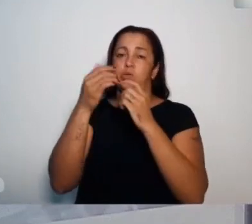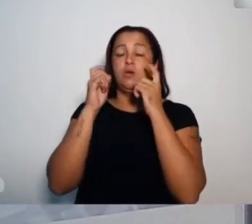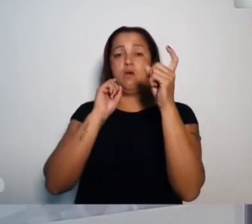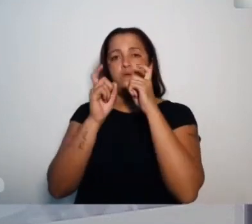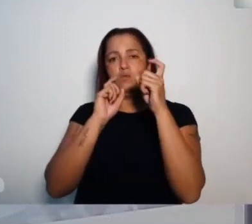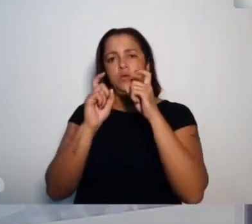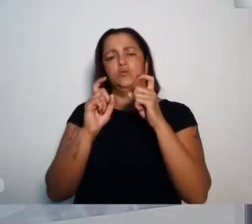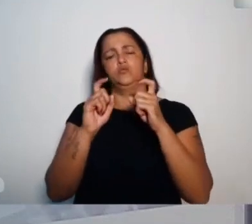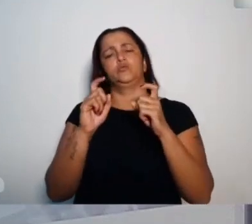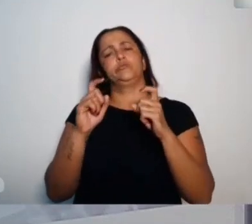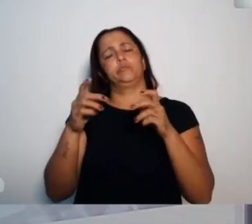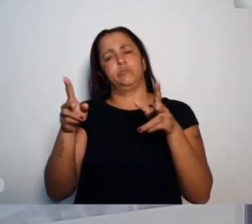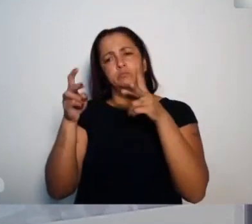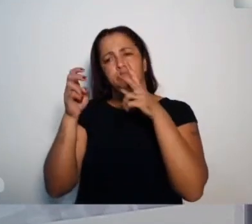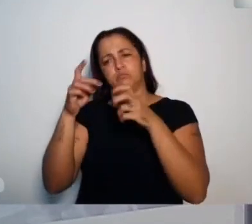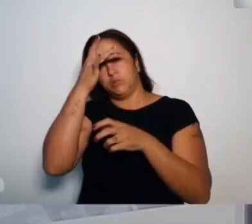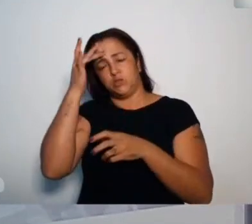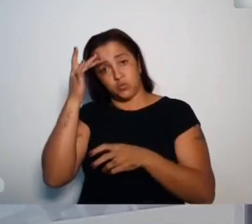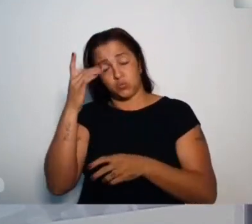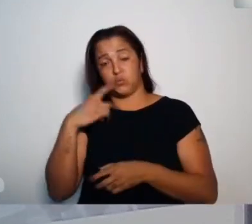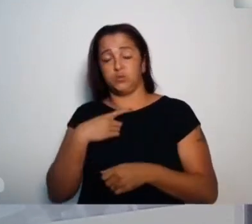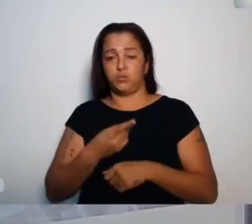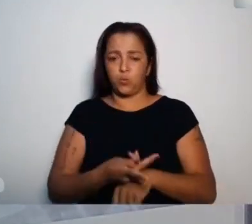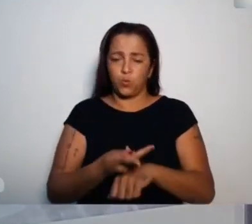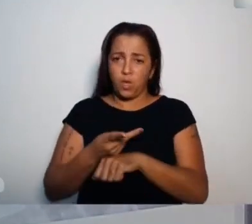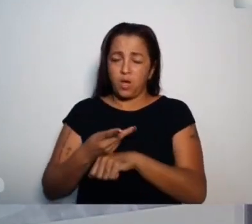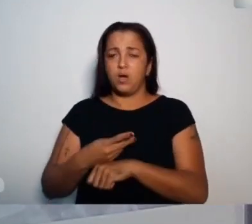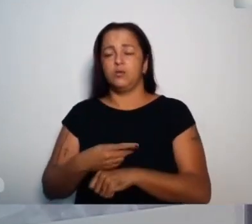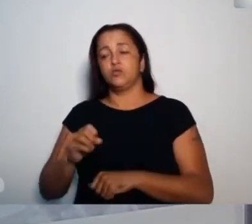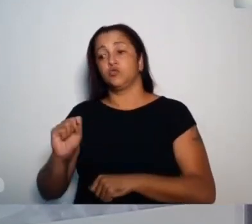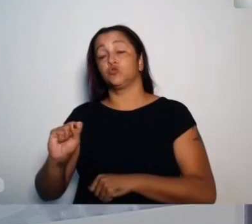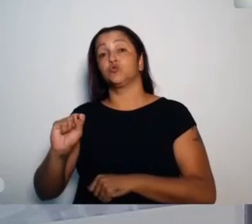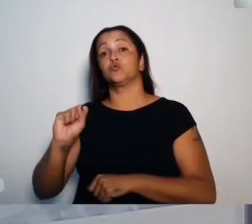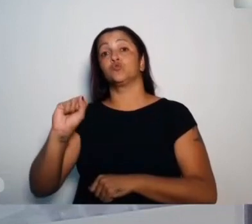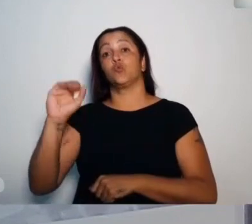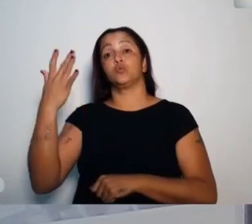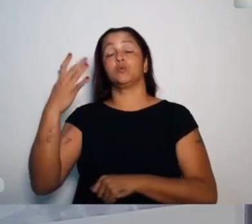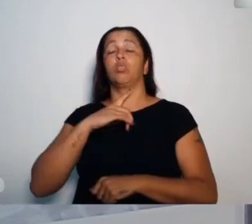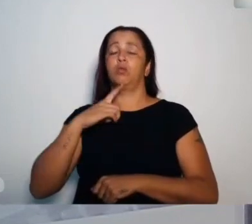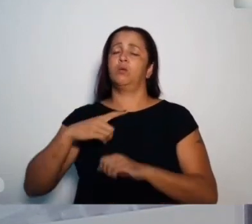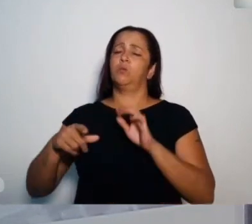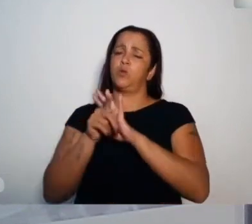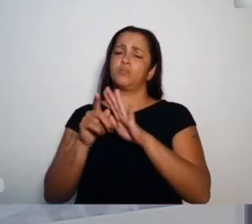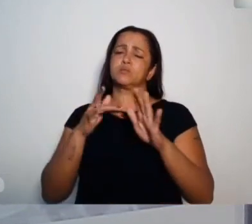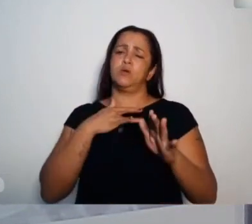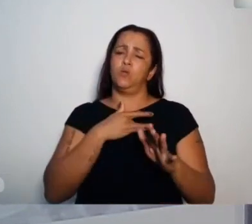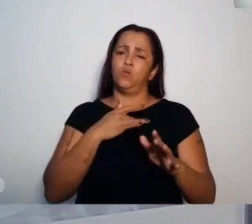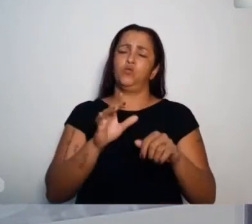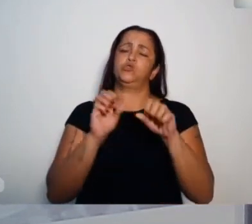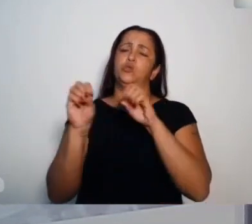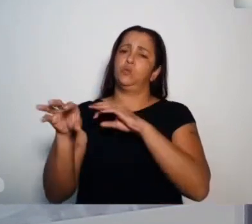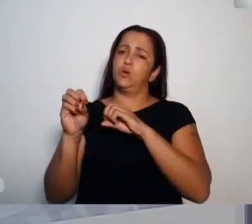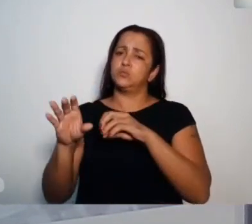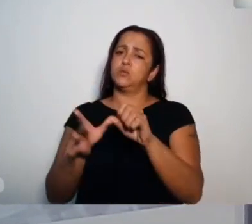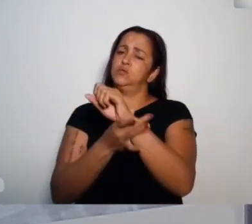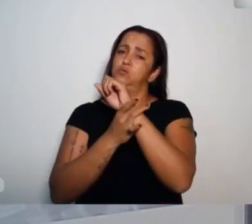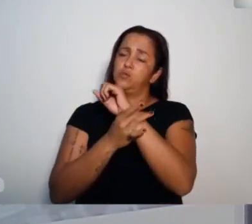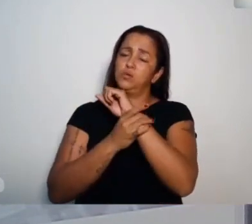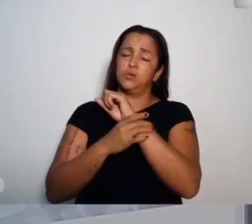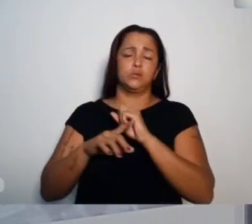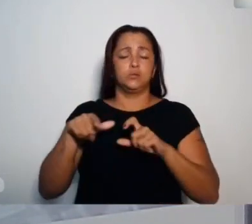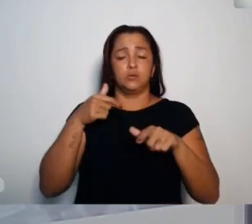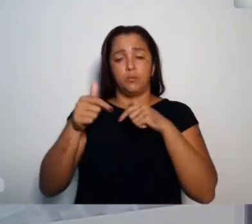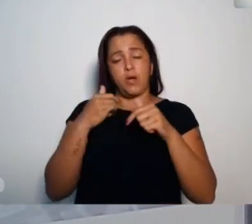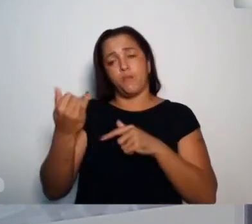as pessoas, de buscar solução em saúde, em educação, em segurança, em todos aqueles serviços que são importantes para a população e